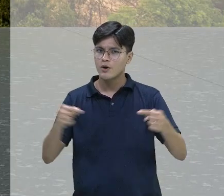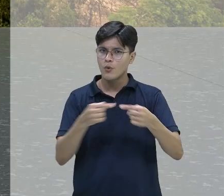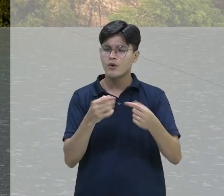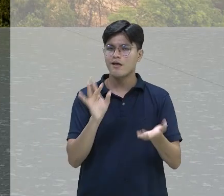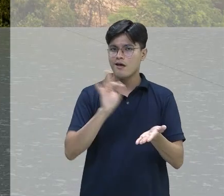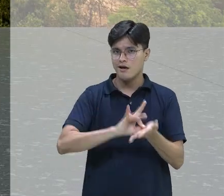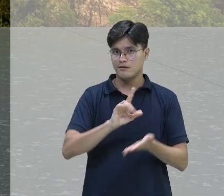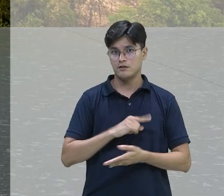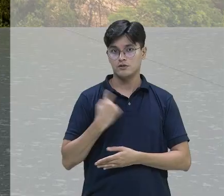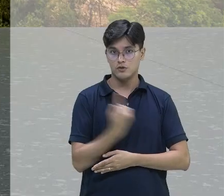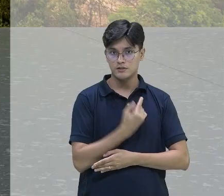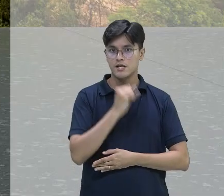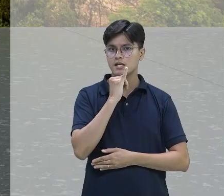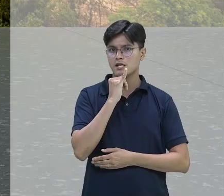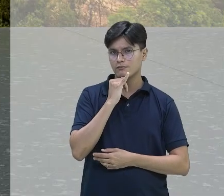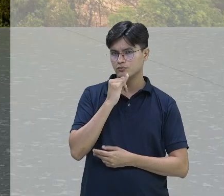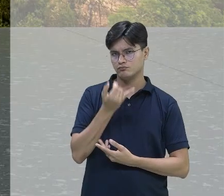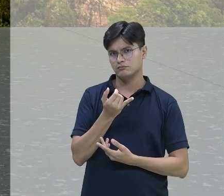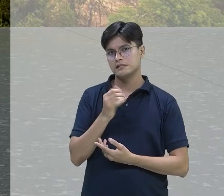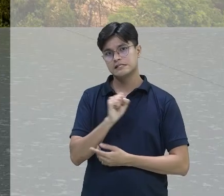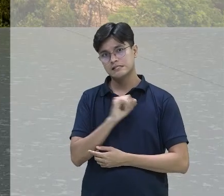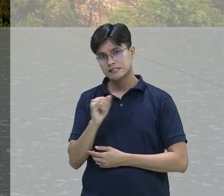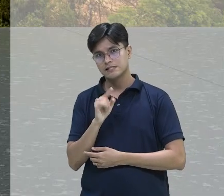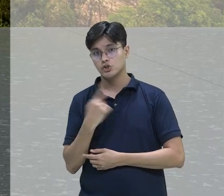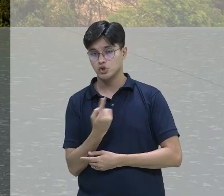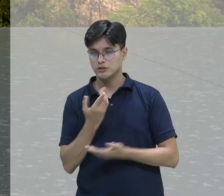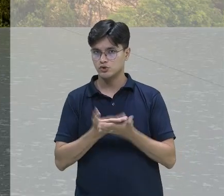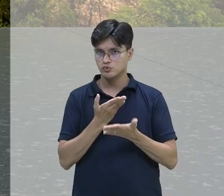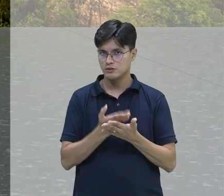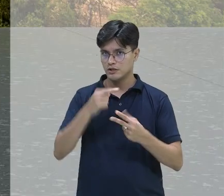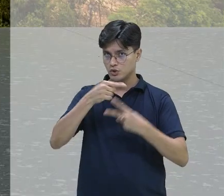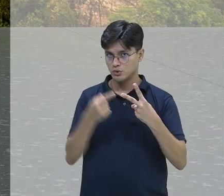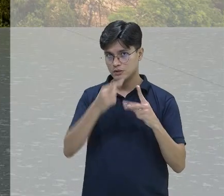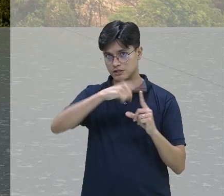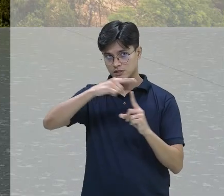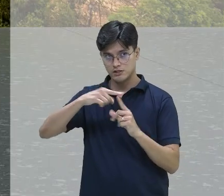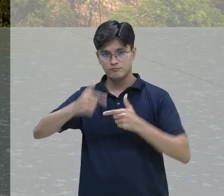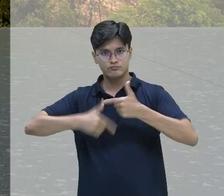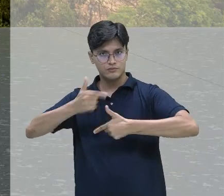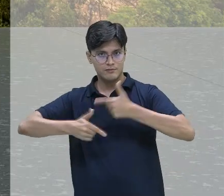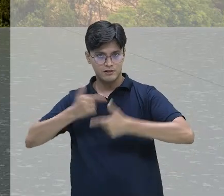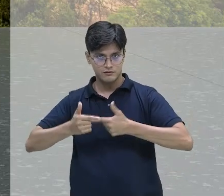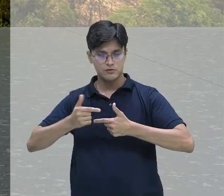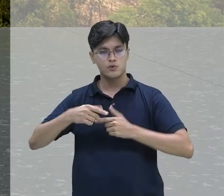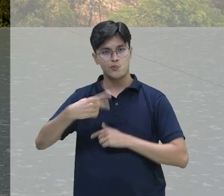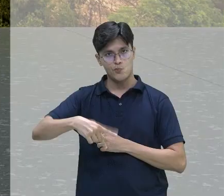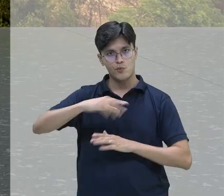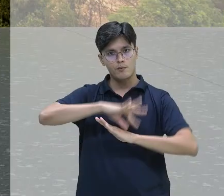de ocupação na Amazônia. Primeiro, uma atividade sustentável, como manejo florestal